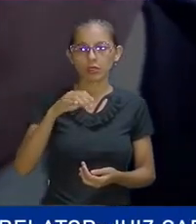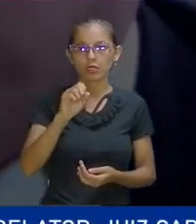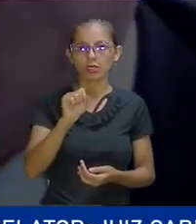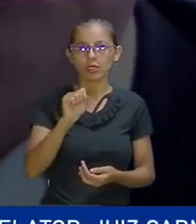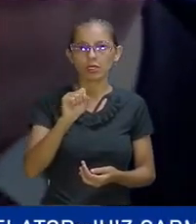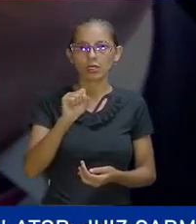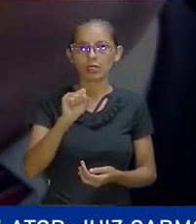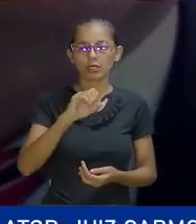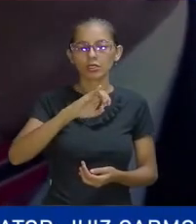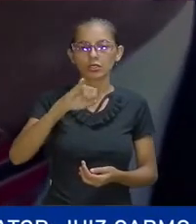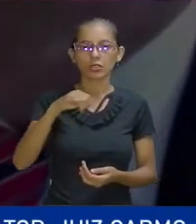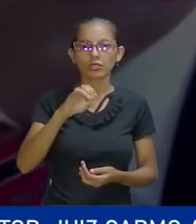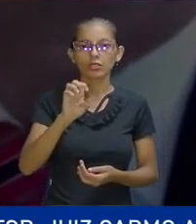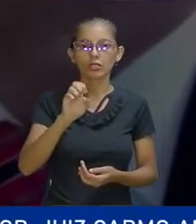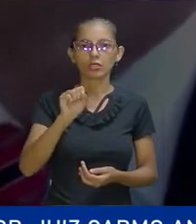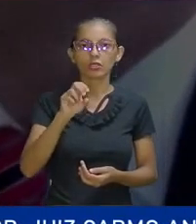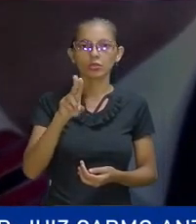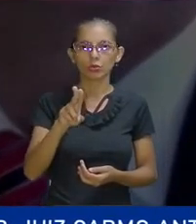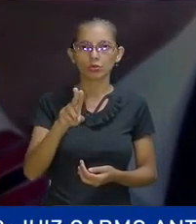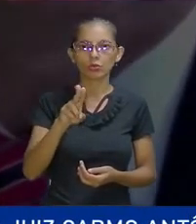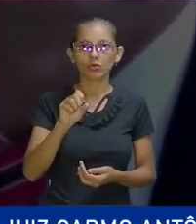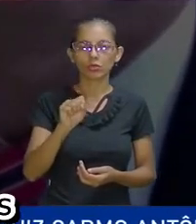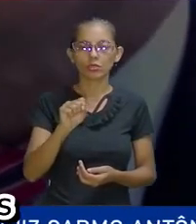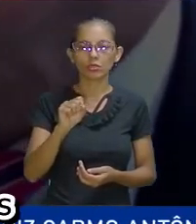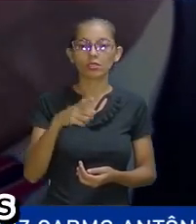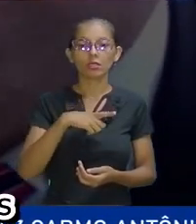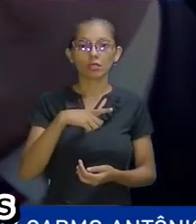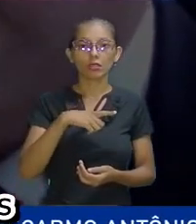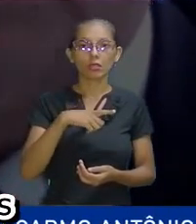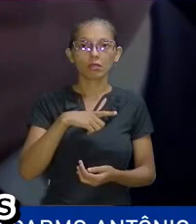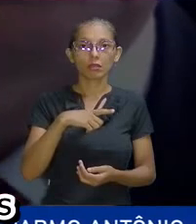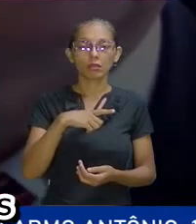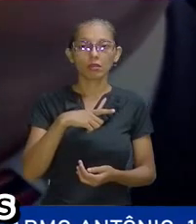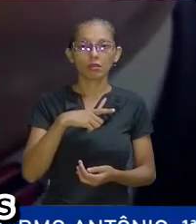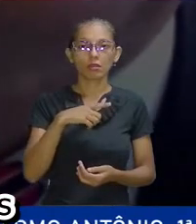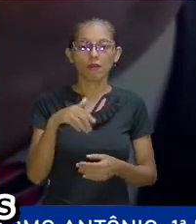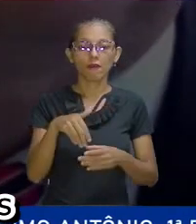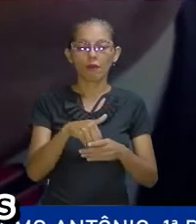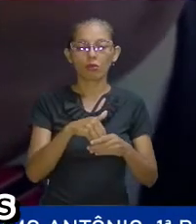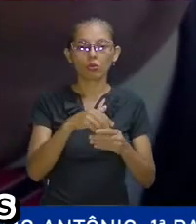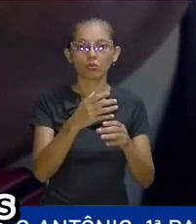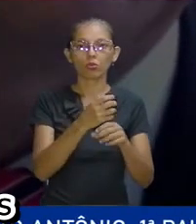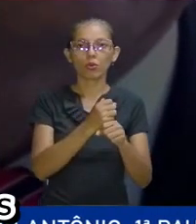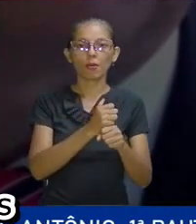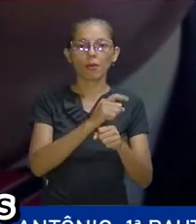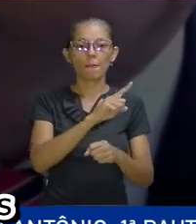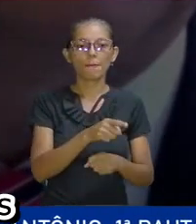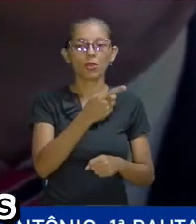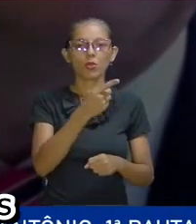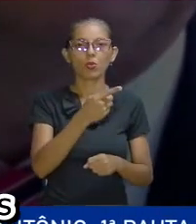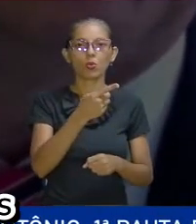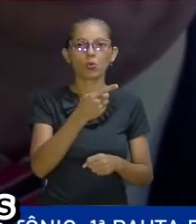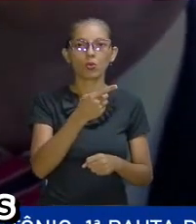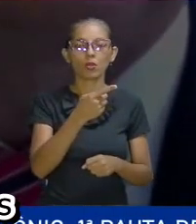obteve 1.297 votos, equivalente a 7%,